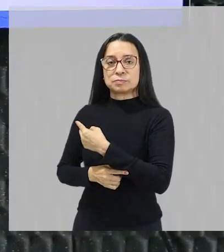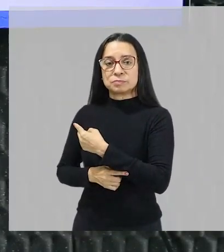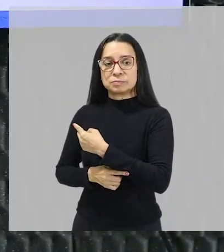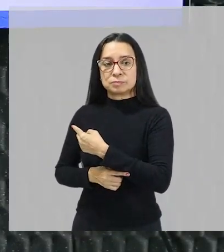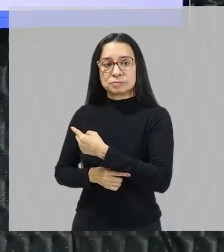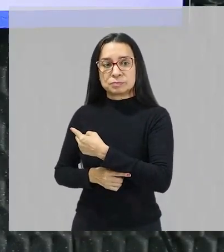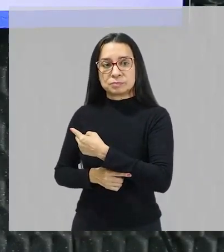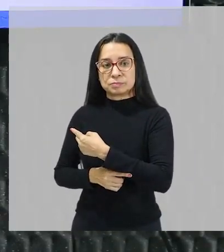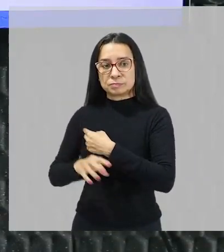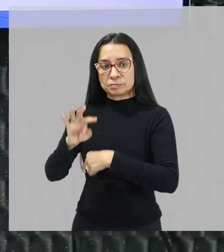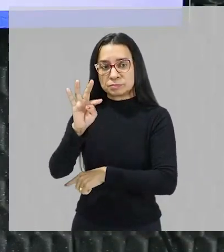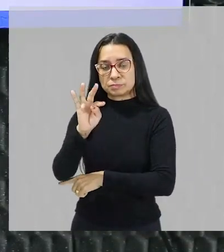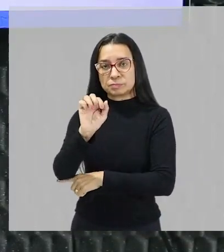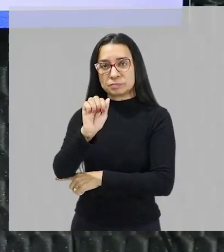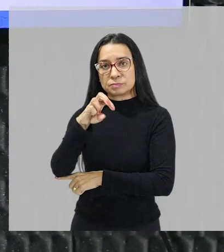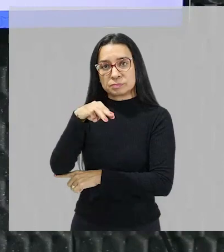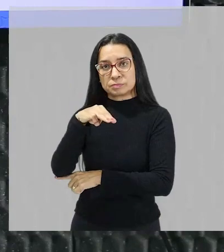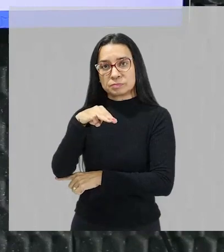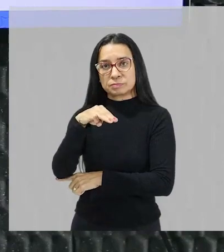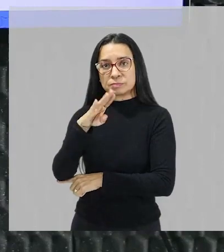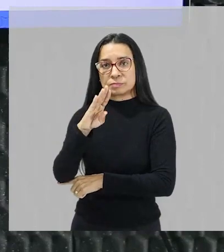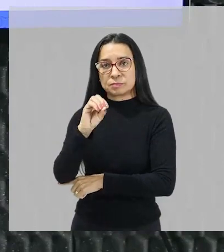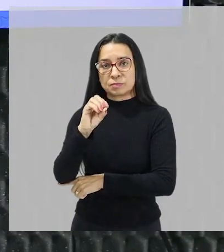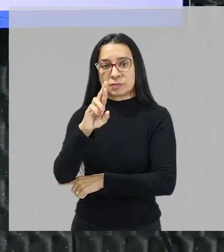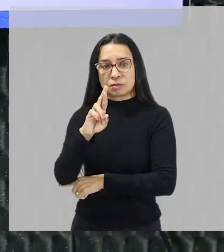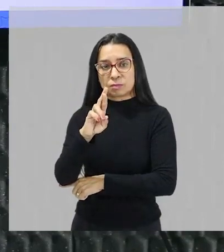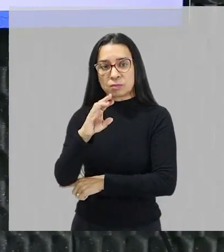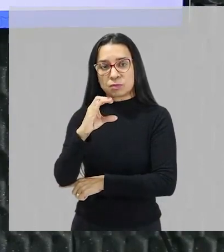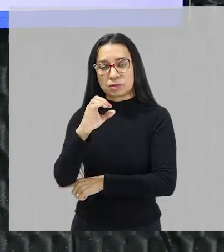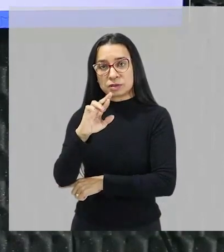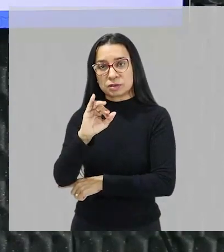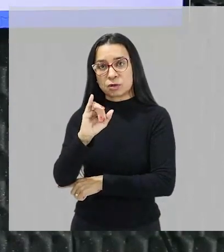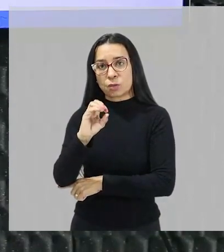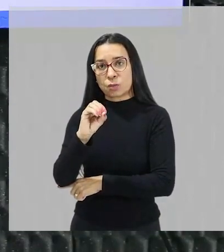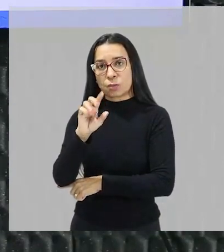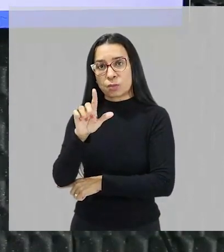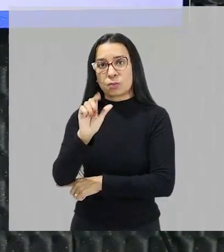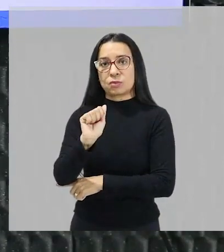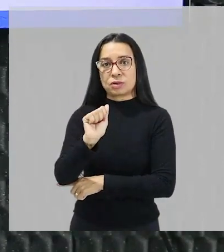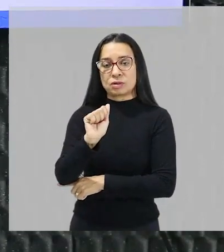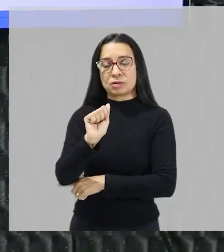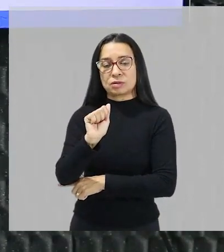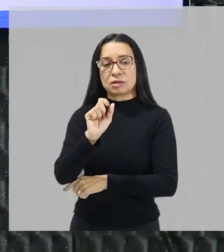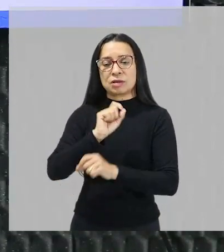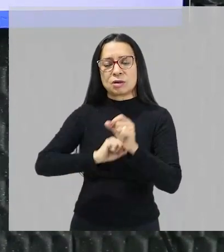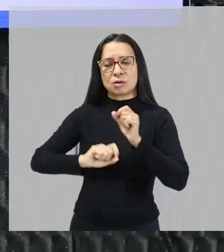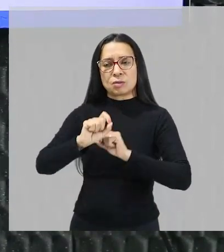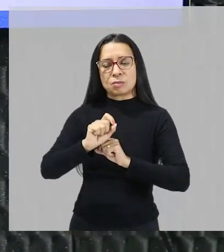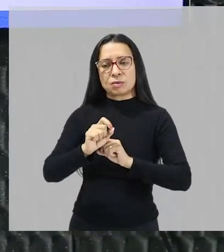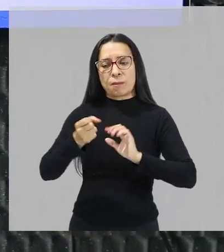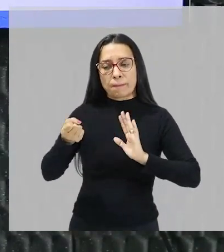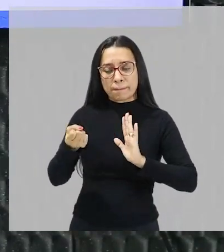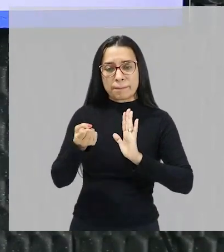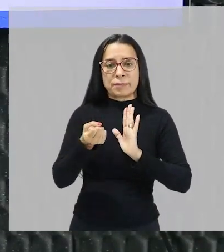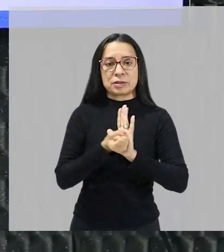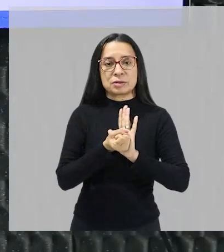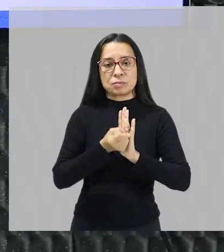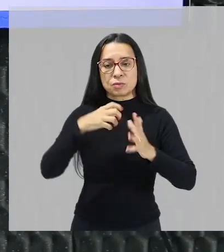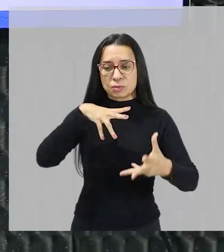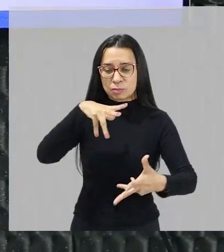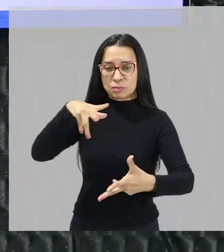inclusive é patrimônio cultural e material, tambor de crioula, é uma forma de expressão de